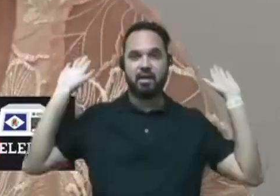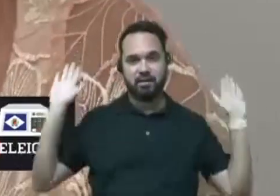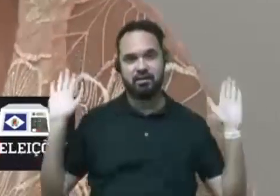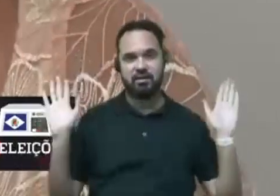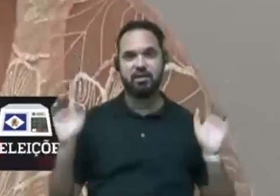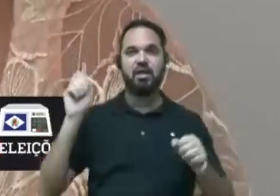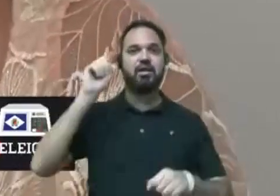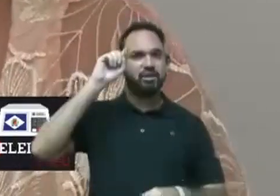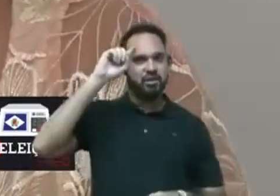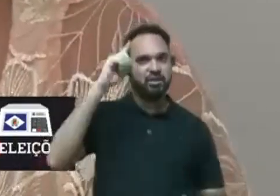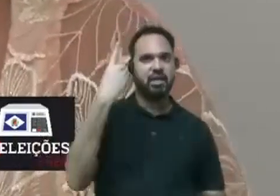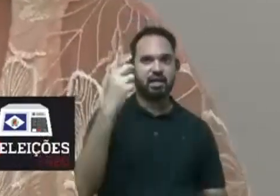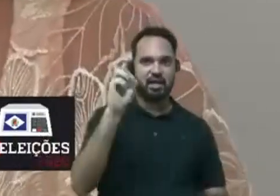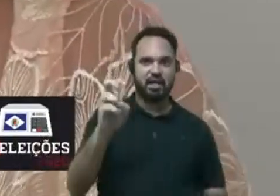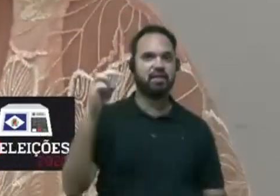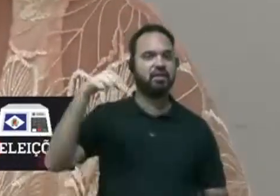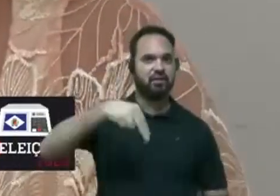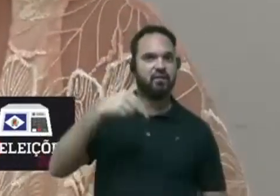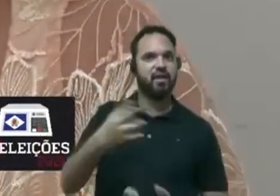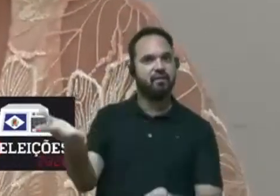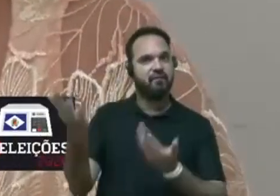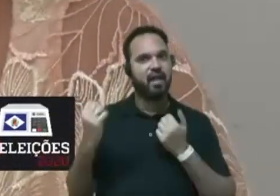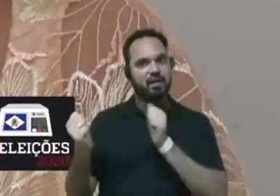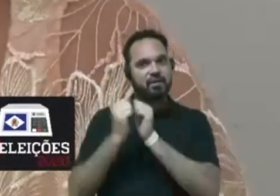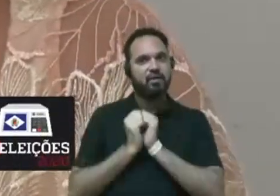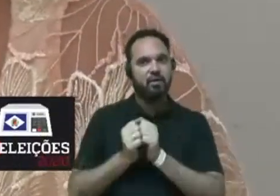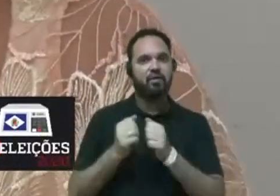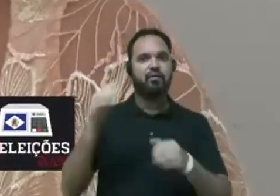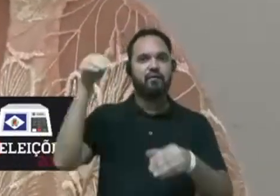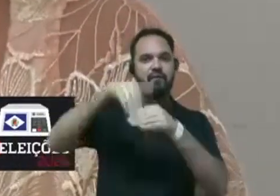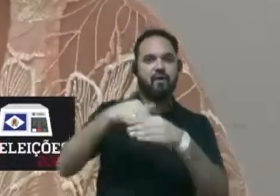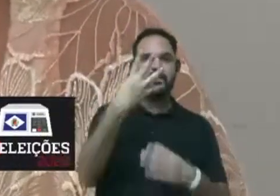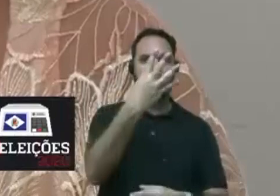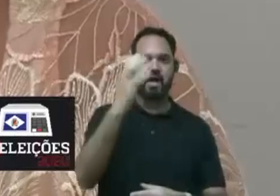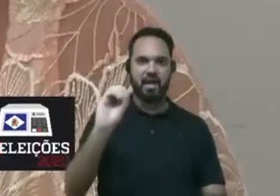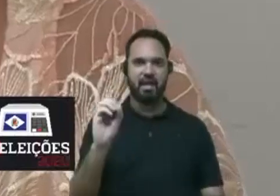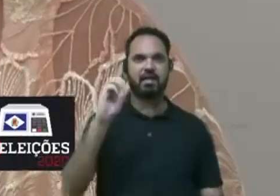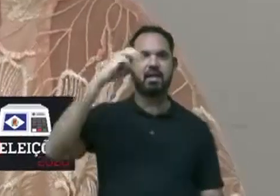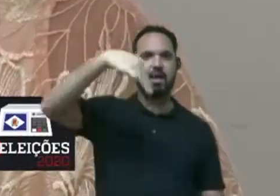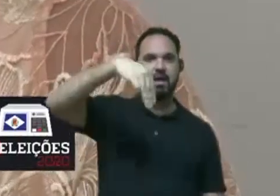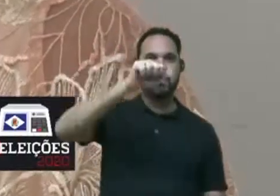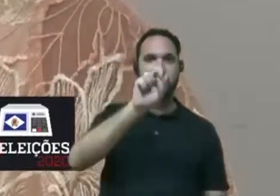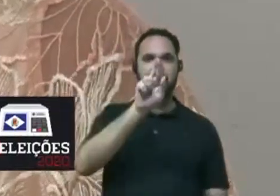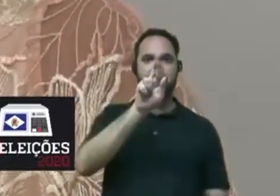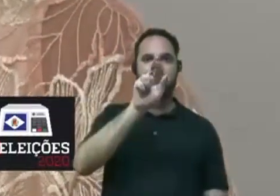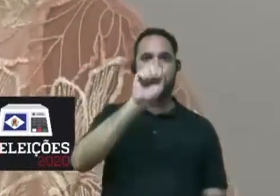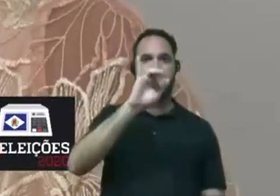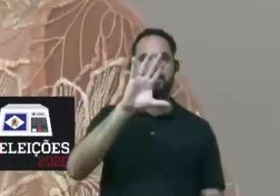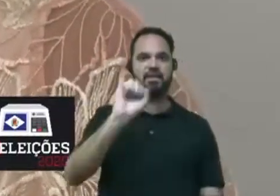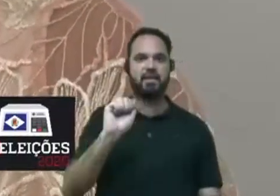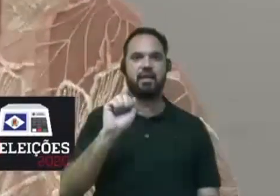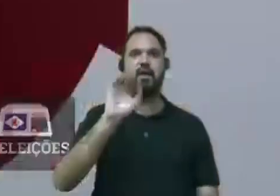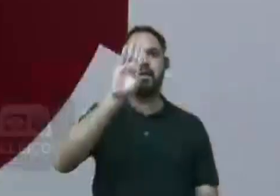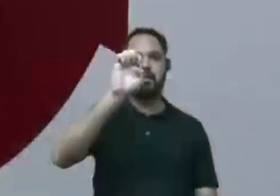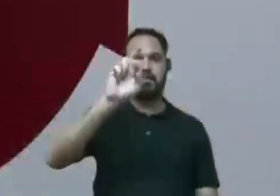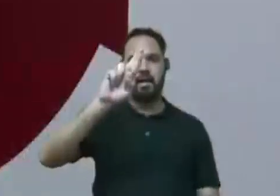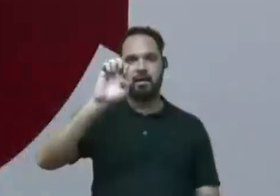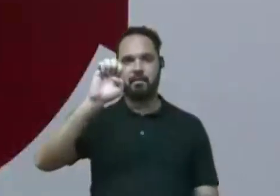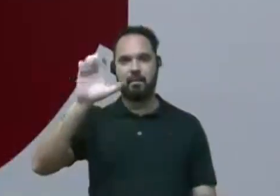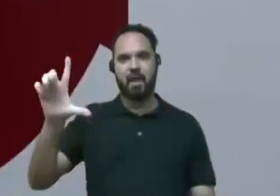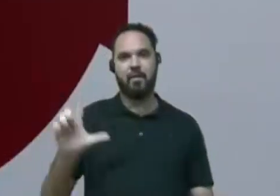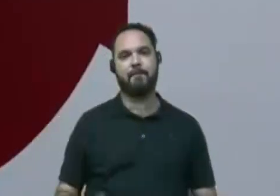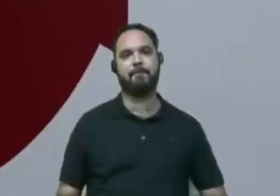no dia quinze de novembro venha comigo vote 40 Márcia Berbel recicla Rio Claro